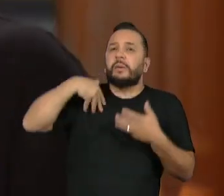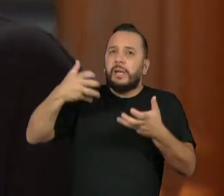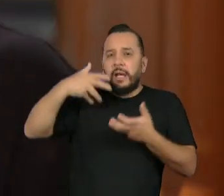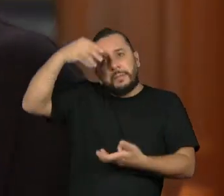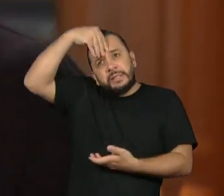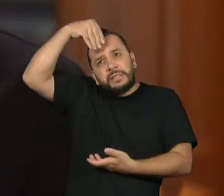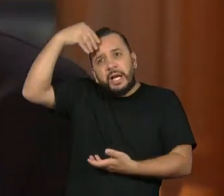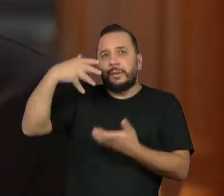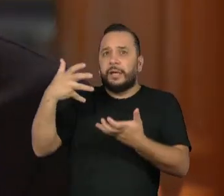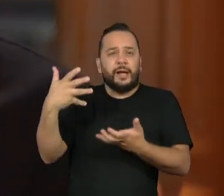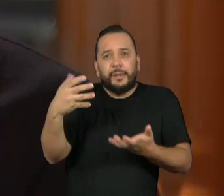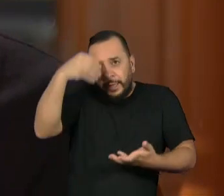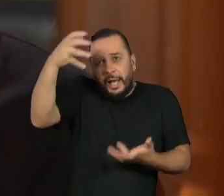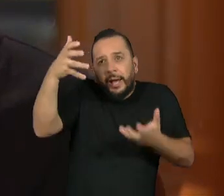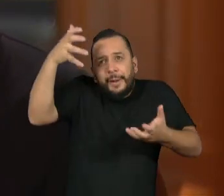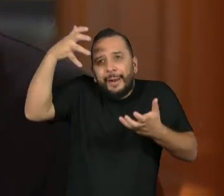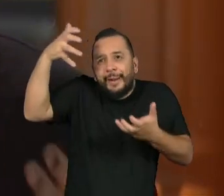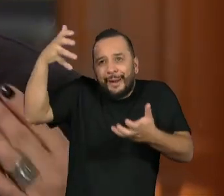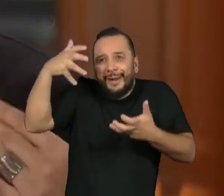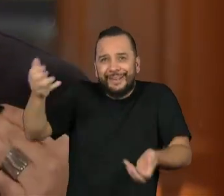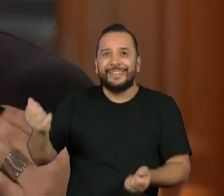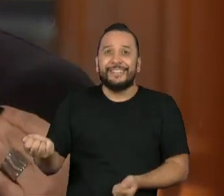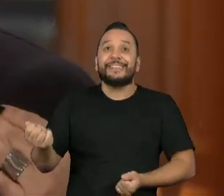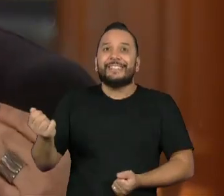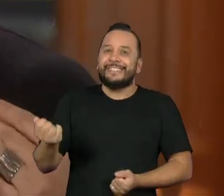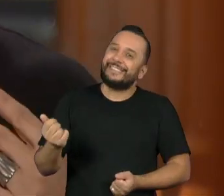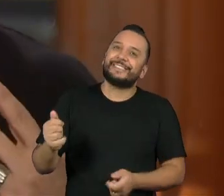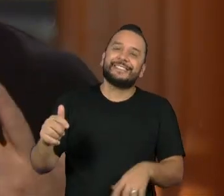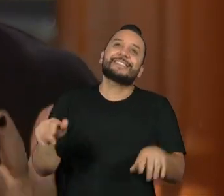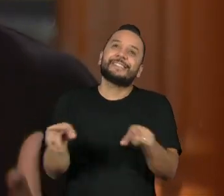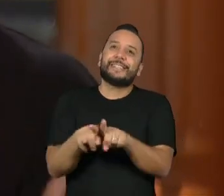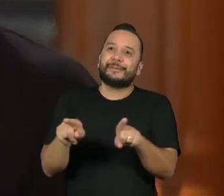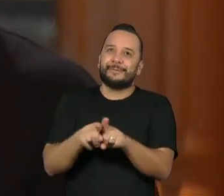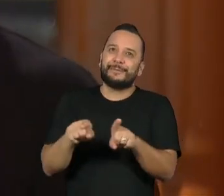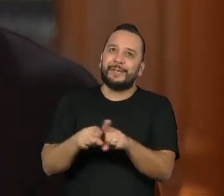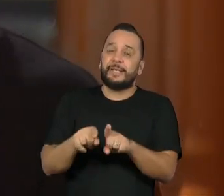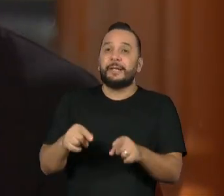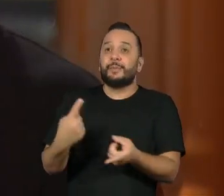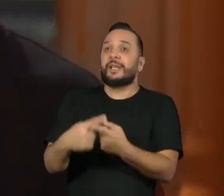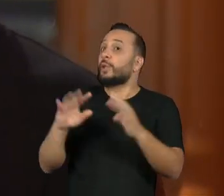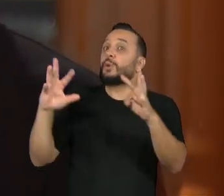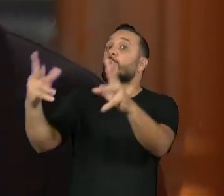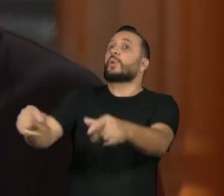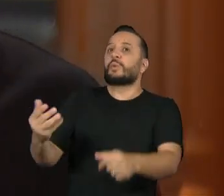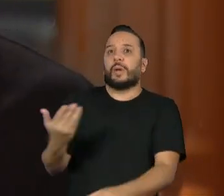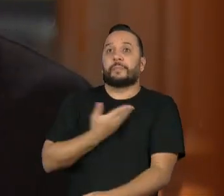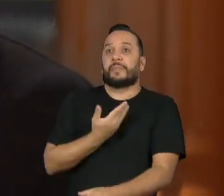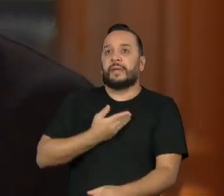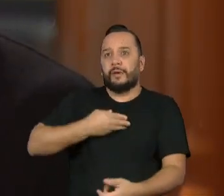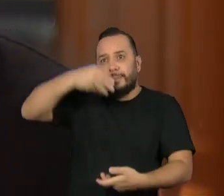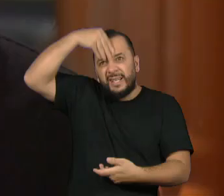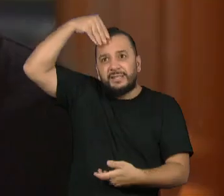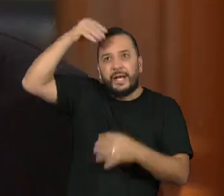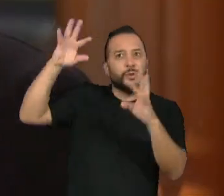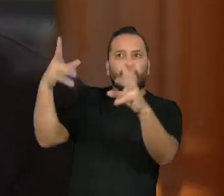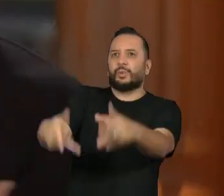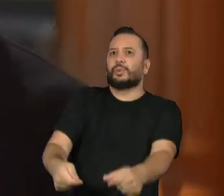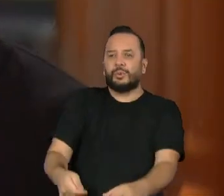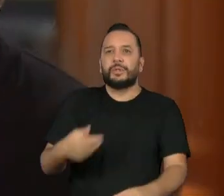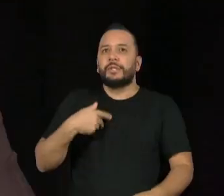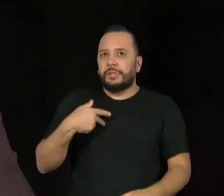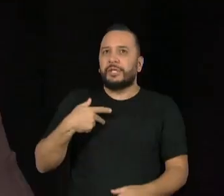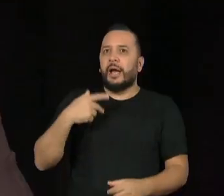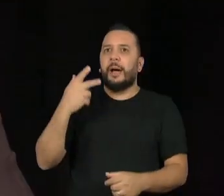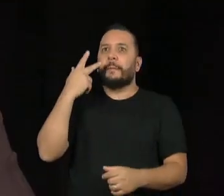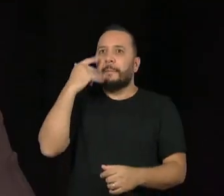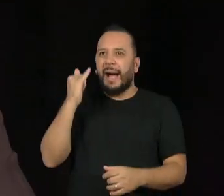eu tenho uma coisa de mim que eu fiquei ser batizado ou eu não queria eu queria não queria ser mais a diferente que é um saco você sempre diferente os